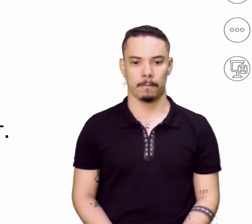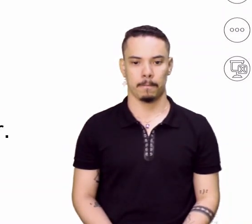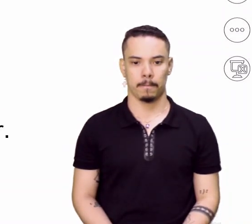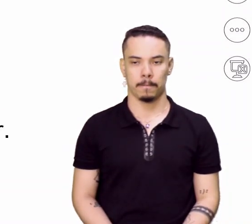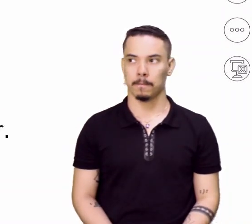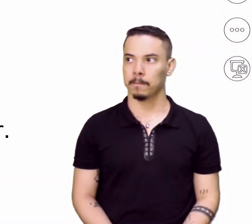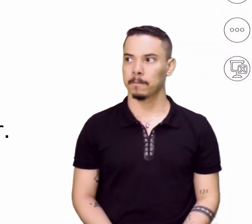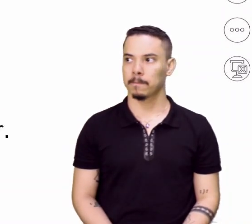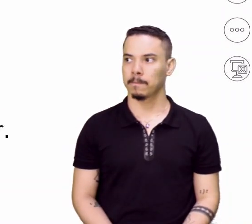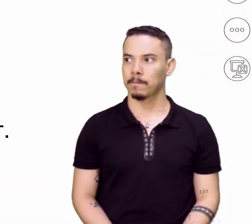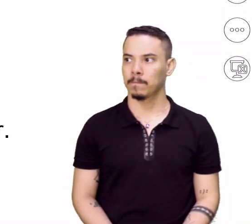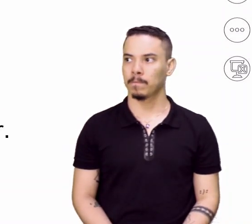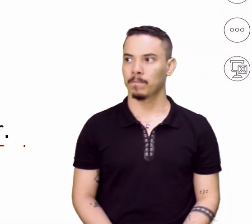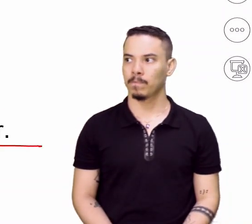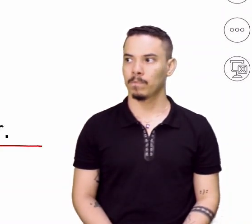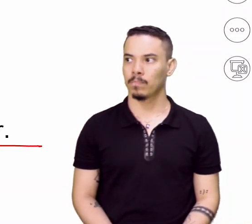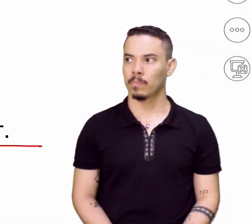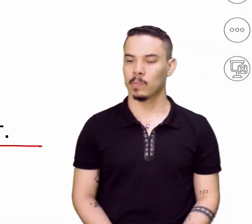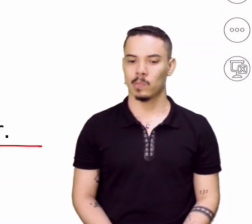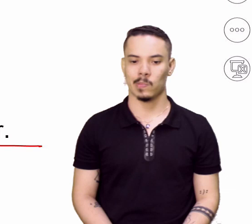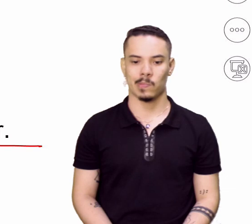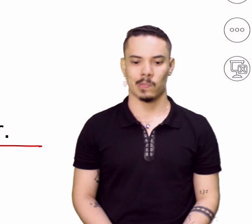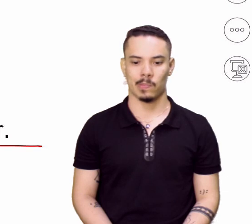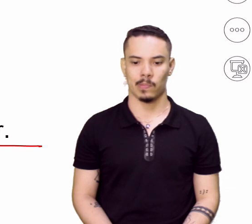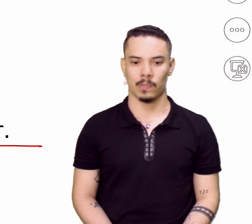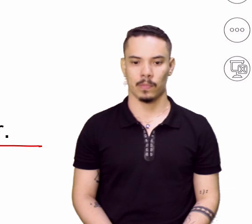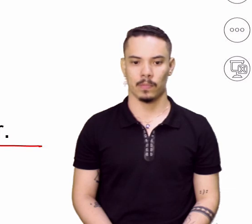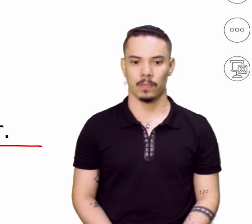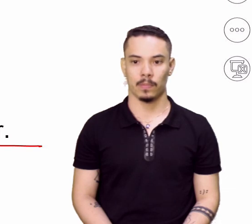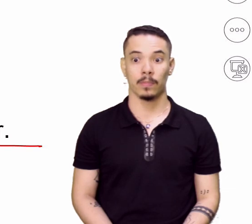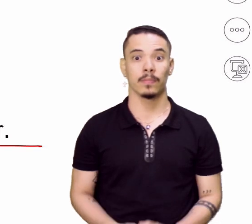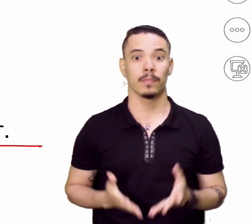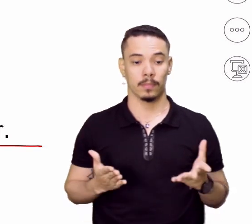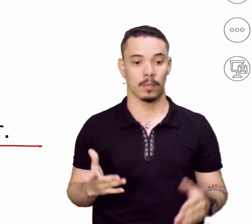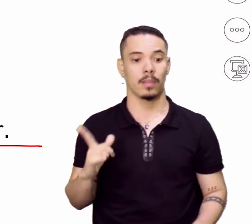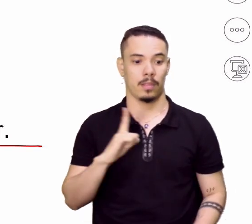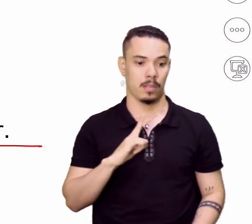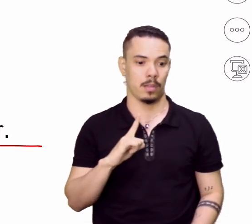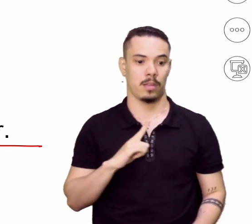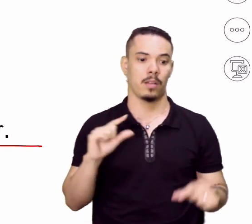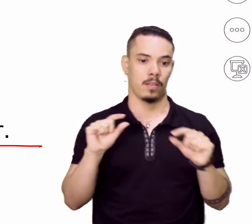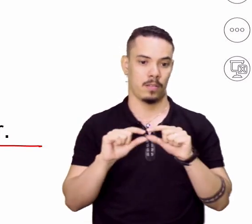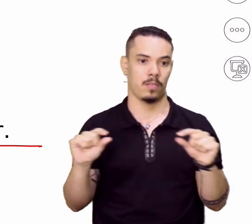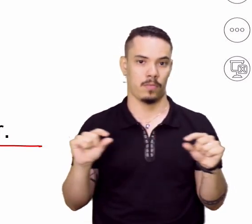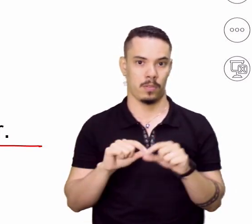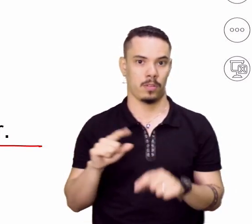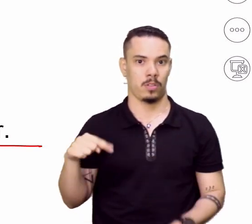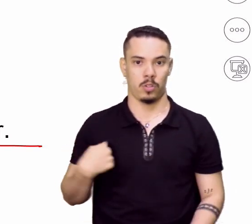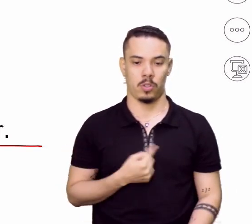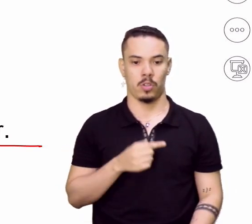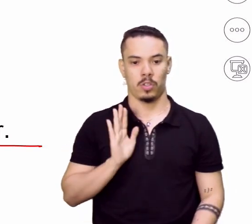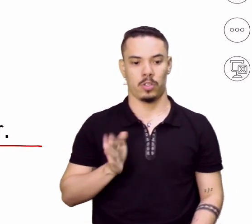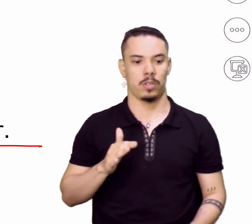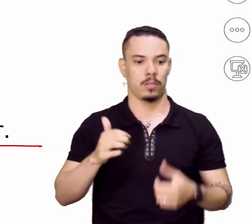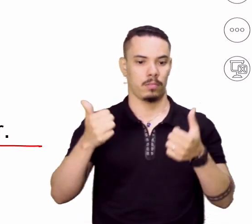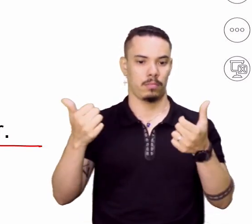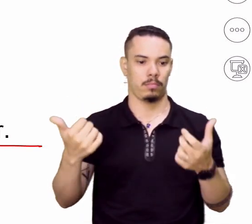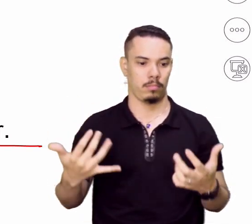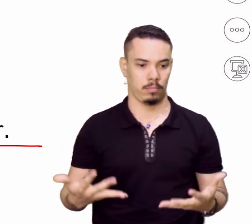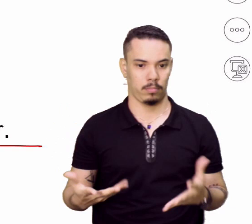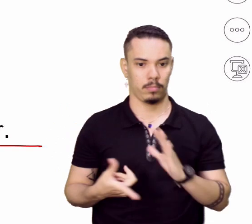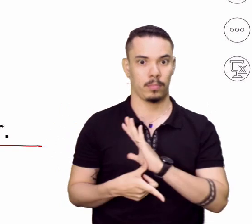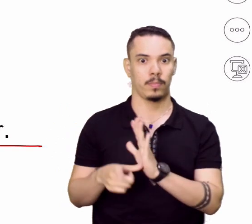Smith was one of the men whom Jonas met earlier. E aí a gente tem essa frase que a gente já comentou lá na outra